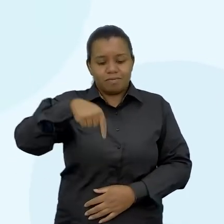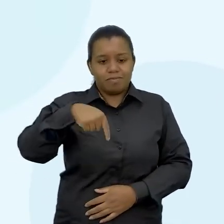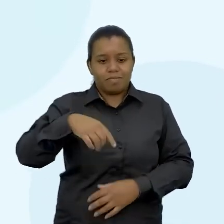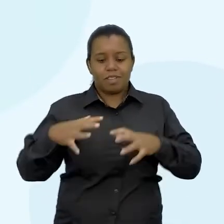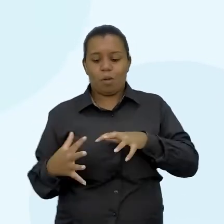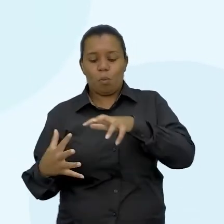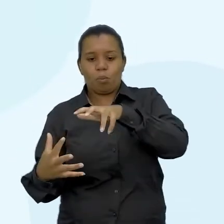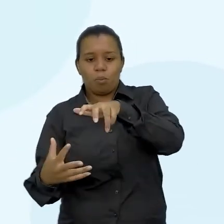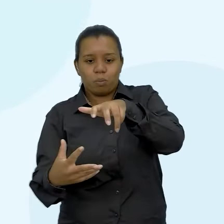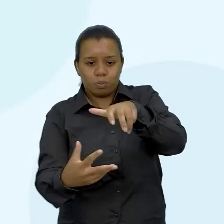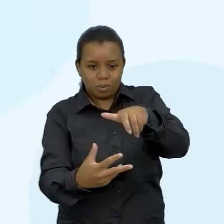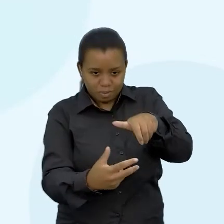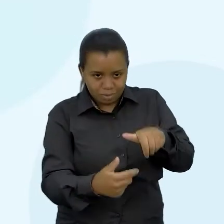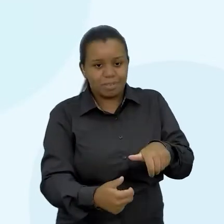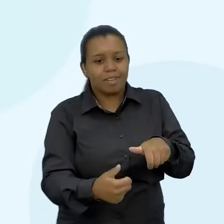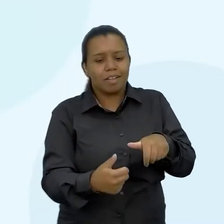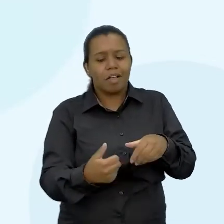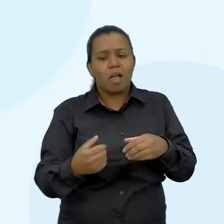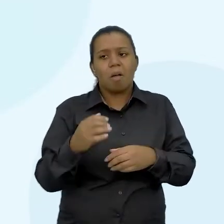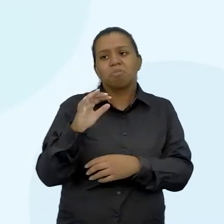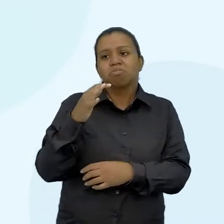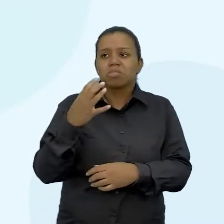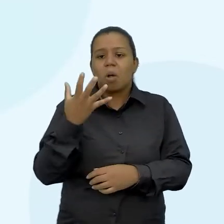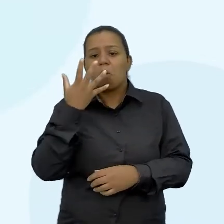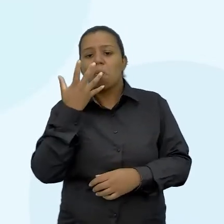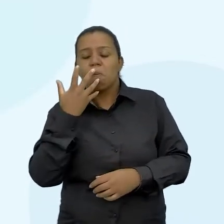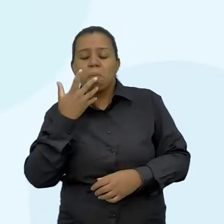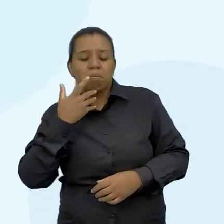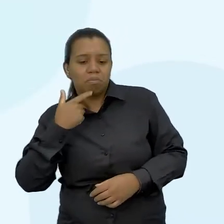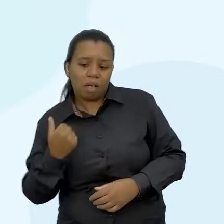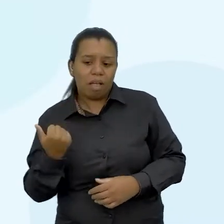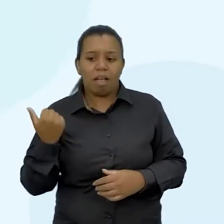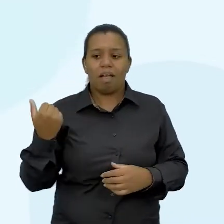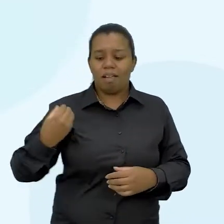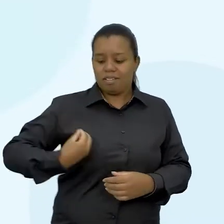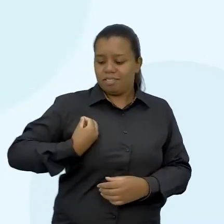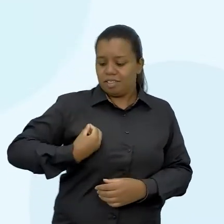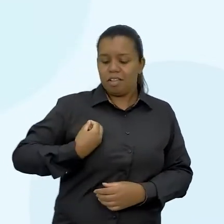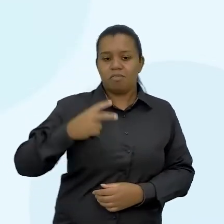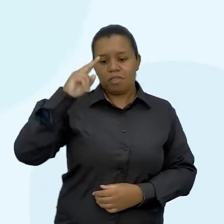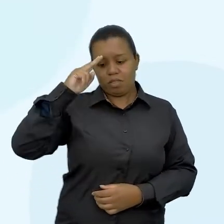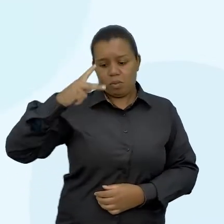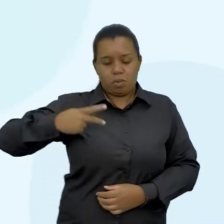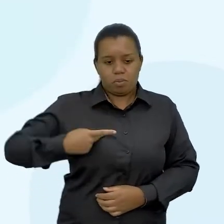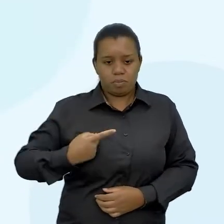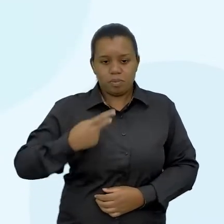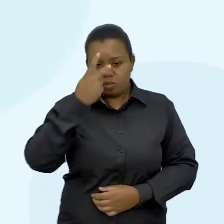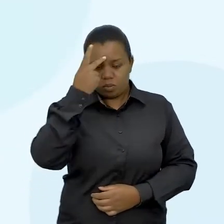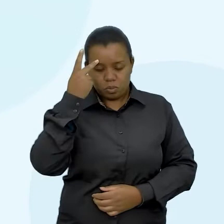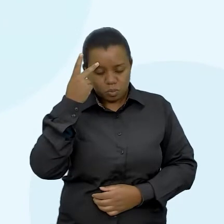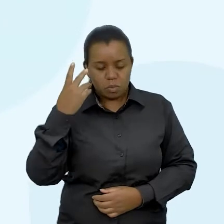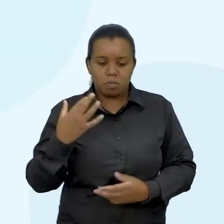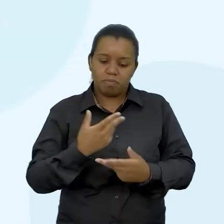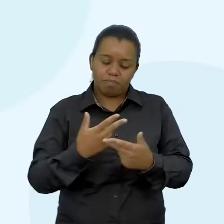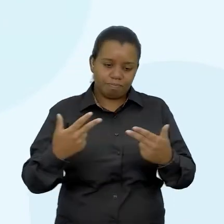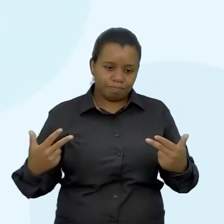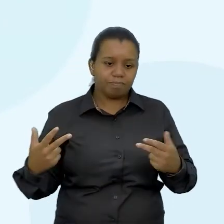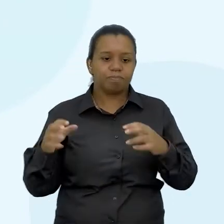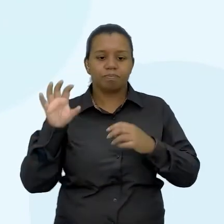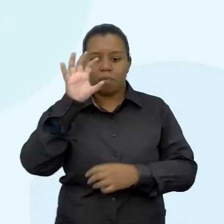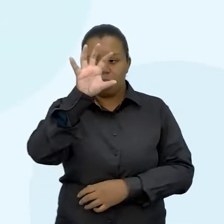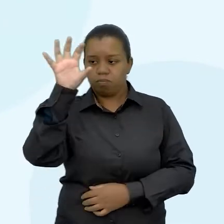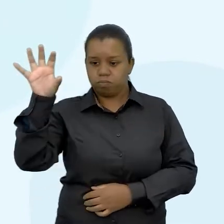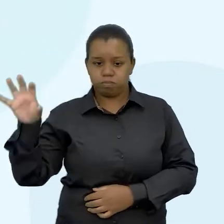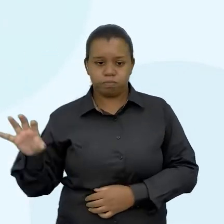aí os seres da fauna e da flora, né? Então, isso que é importante retratar. E aí nós temos aí as camadas,